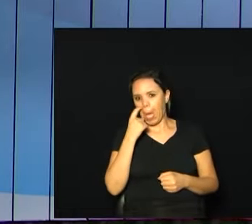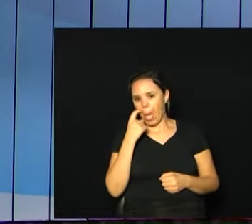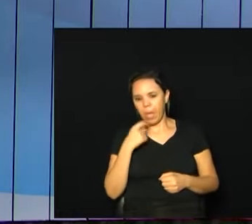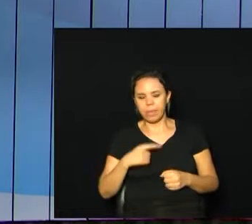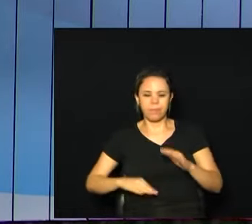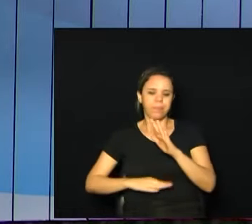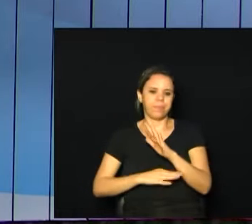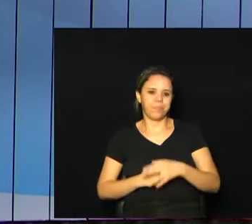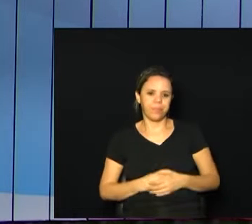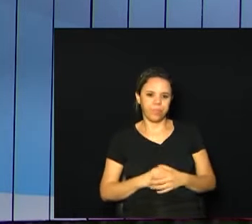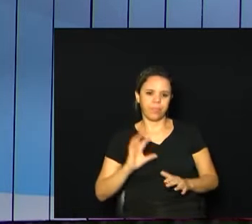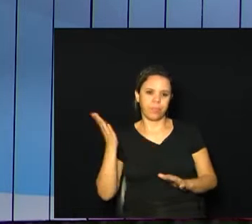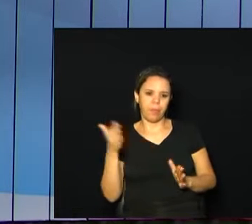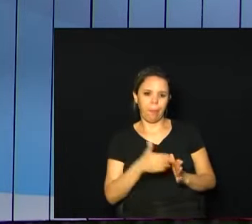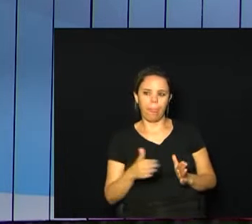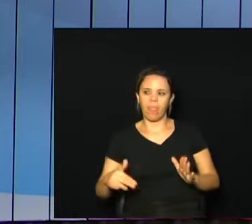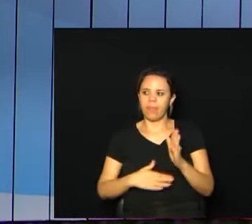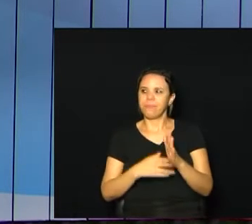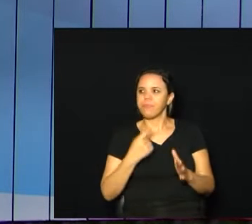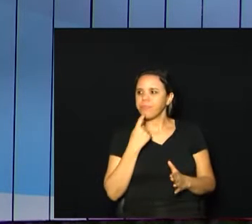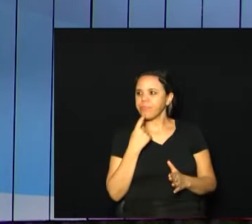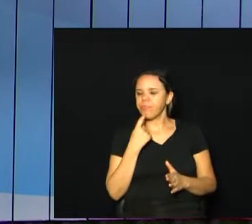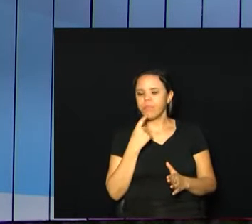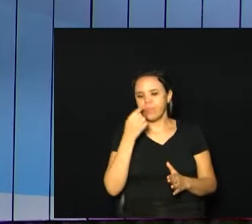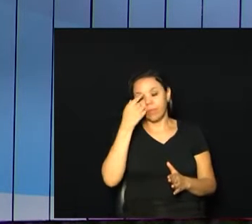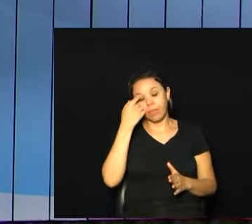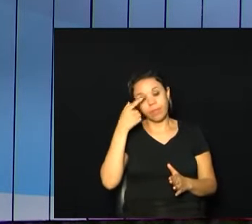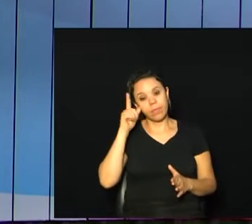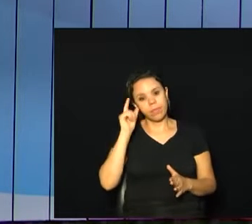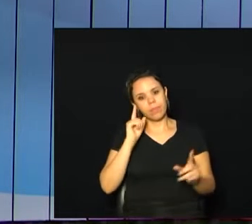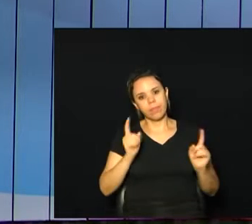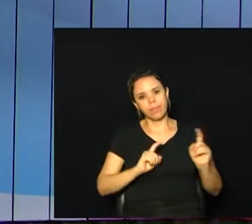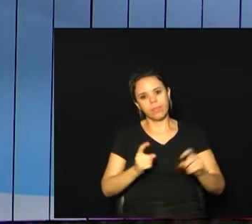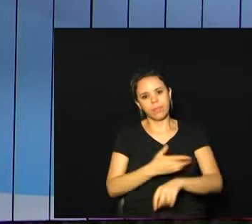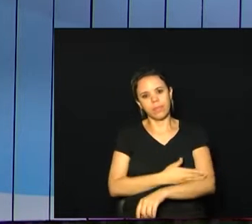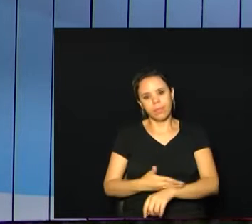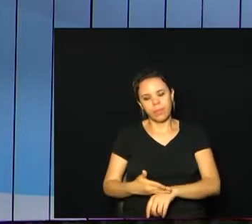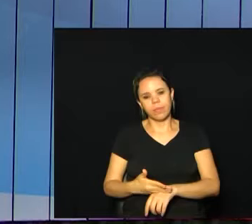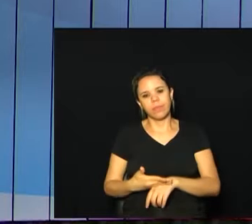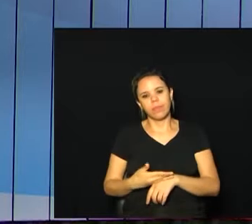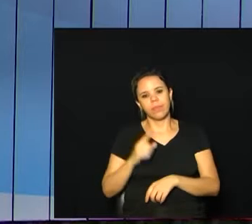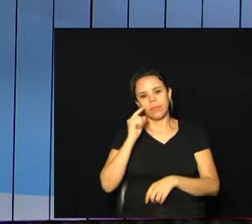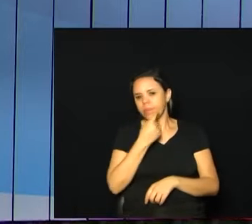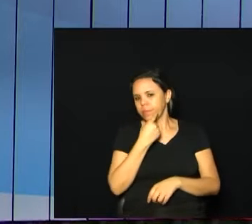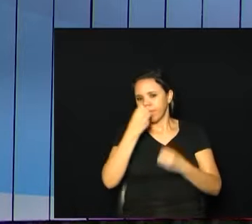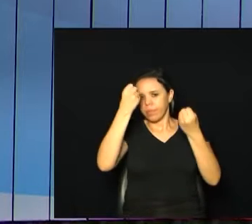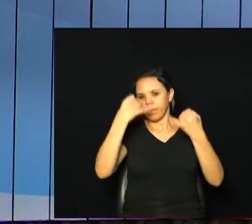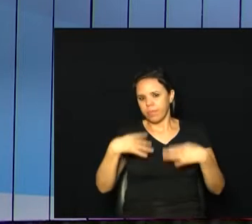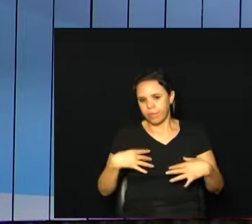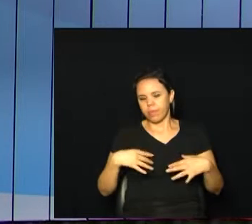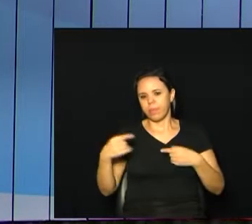do Legislativo, do que acontece aqui na Câmara de Campinas. Ontem foi dia da reunião ordinária. A Mirna Abreu conta pra gente